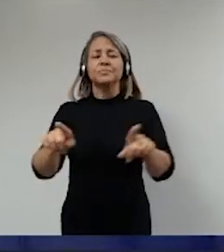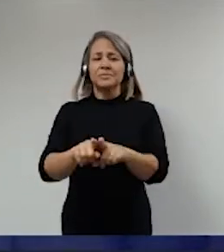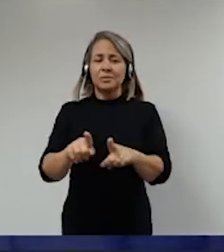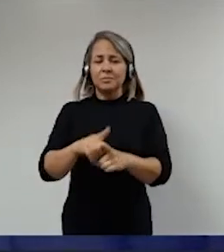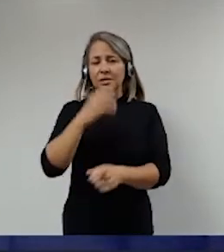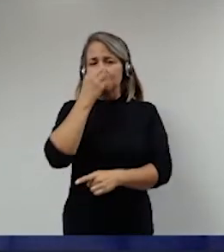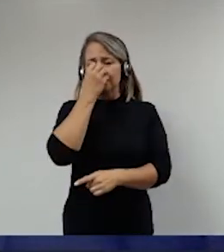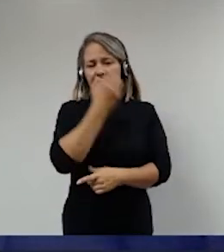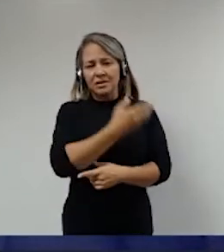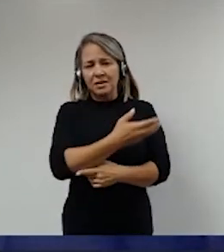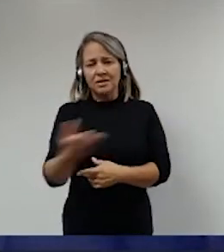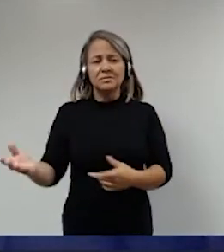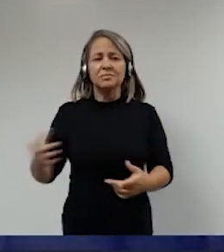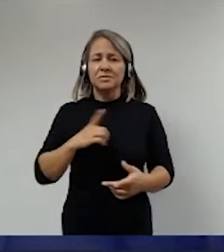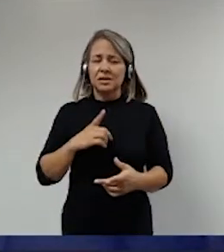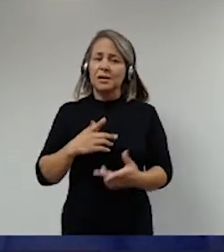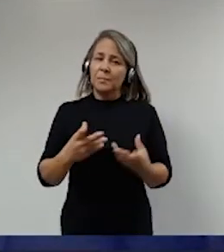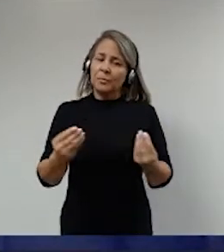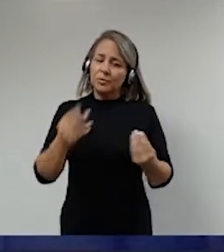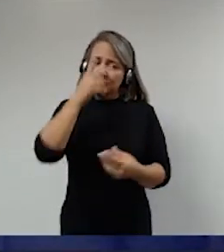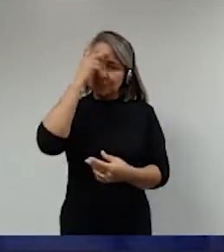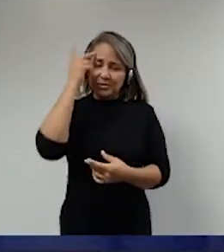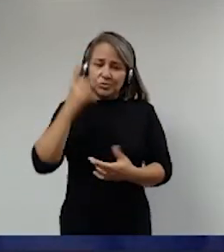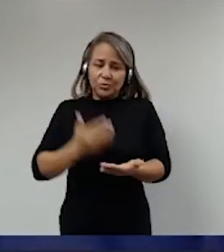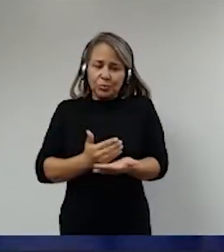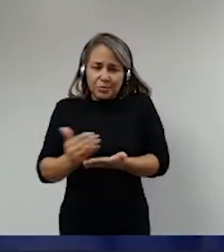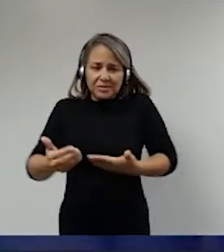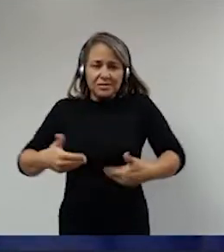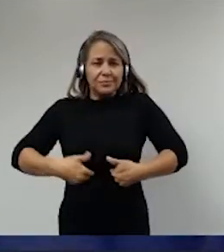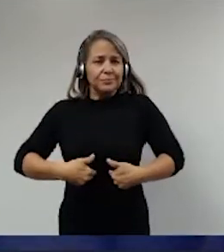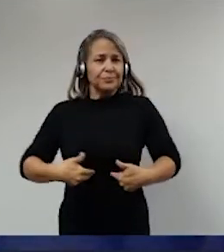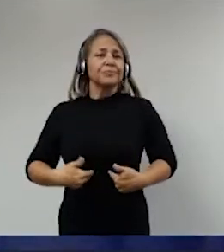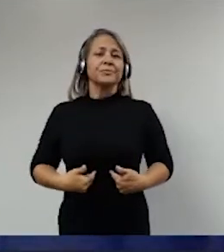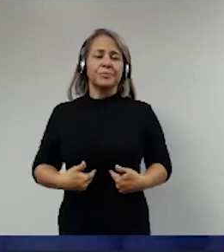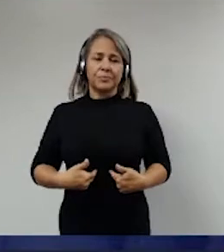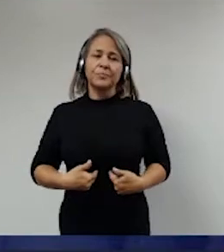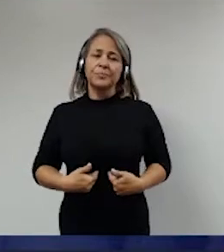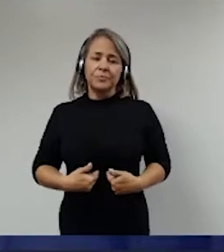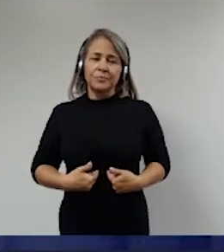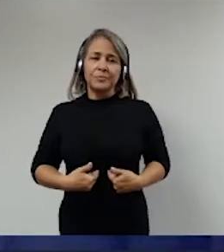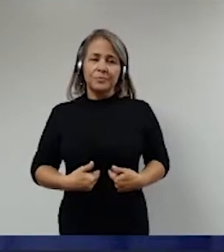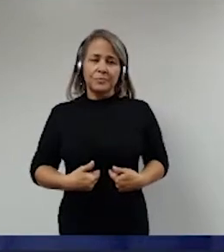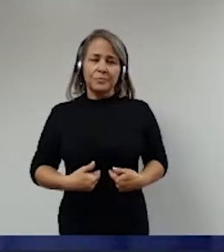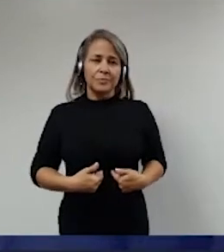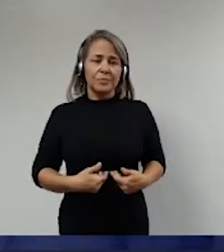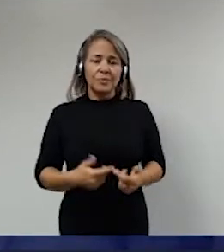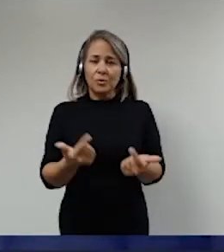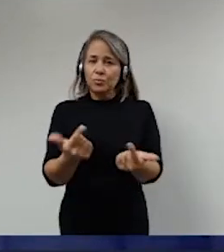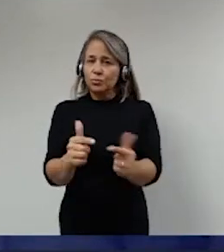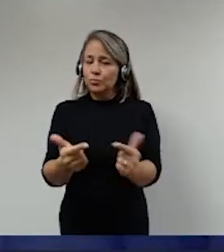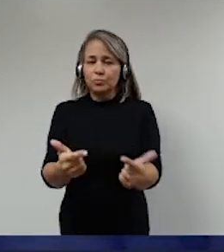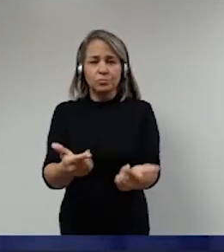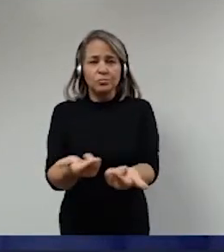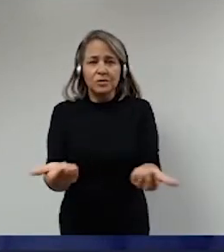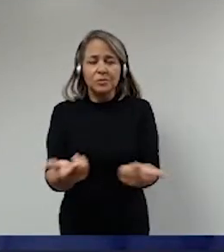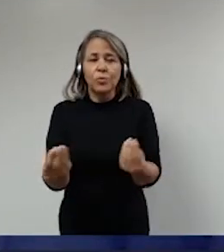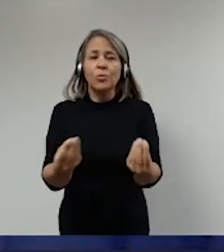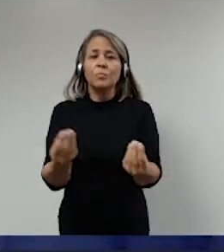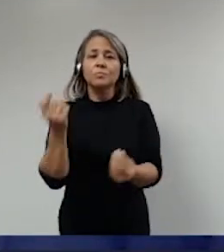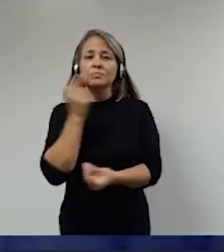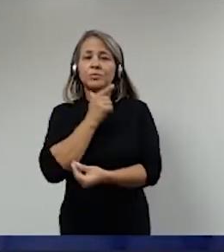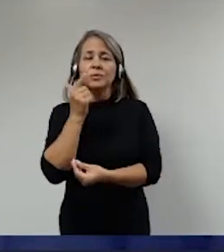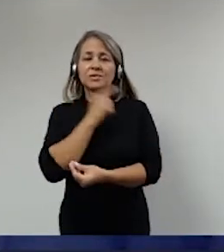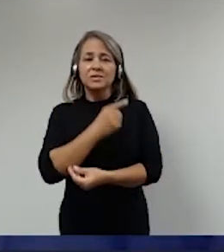problema grave de mesmo pessoas estão com fome, né? Mesmo porque não conseguiram, não estão